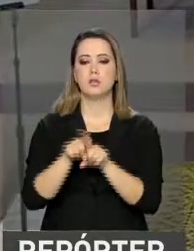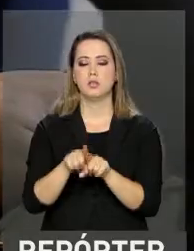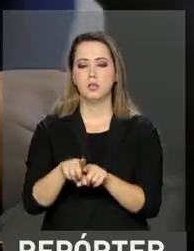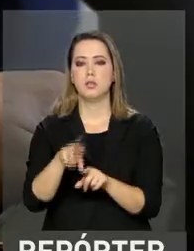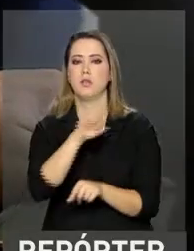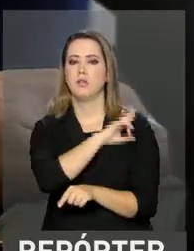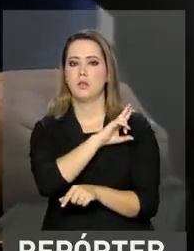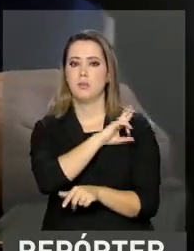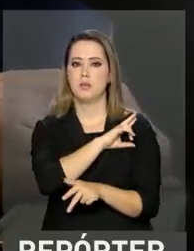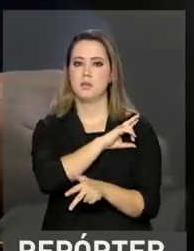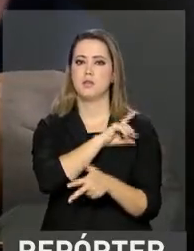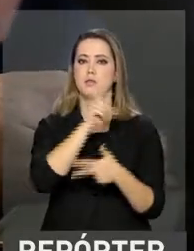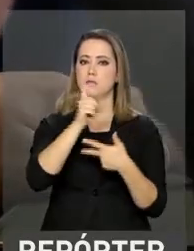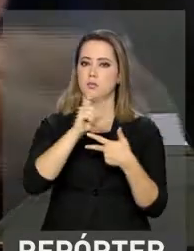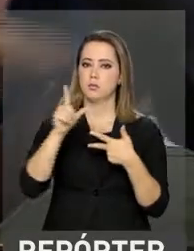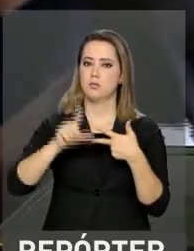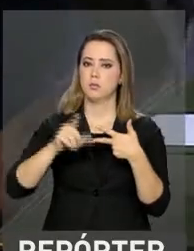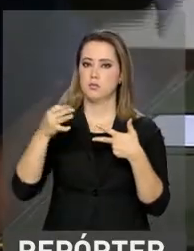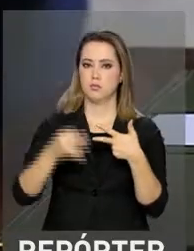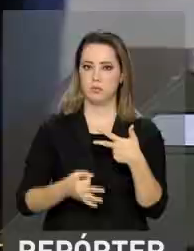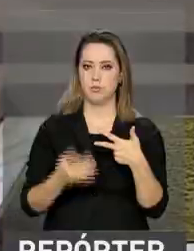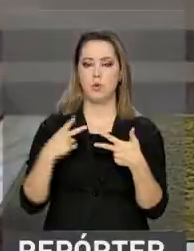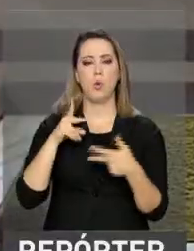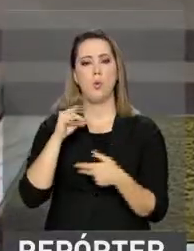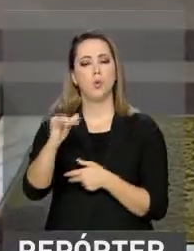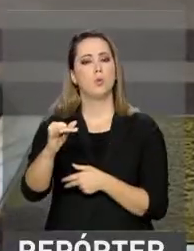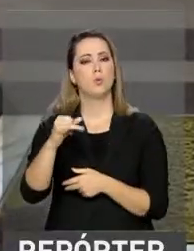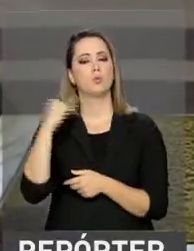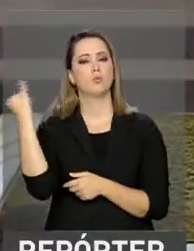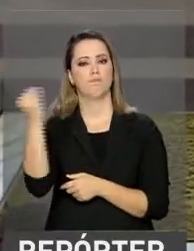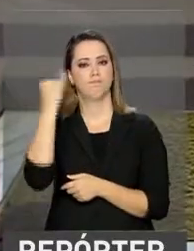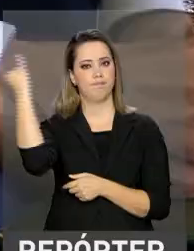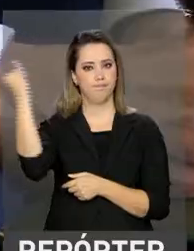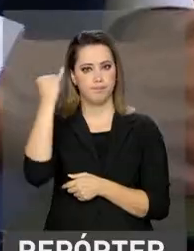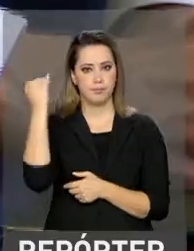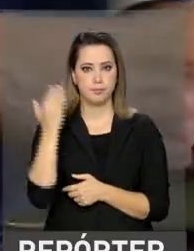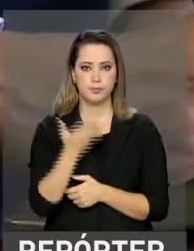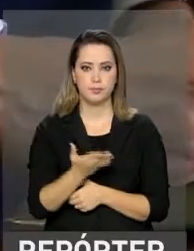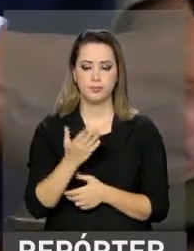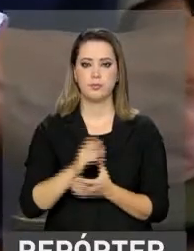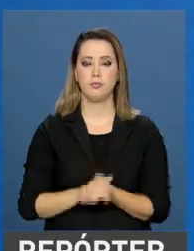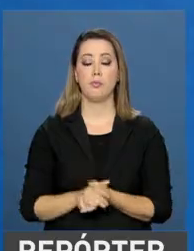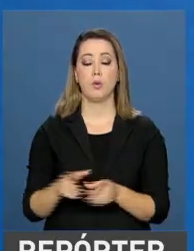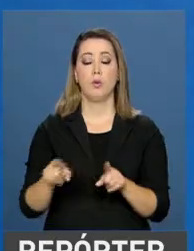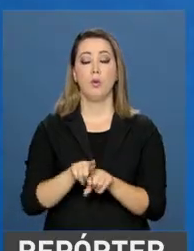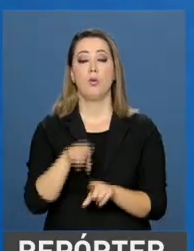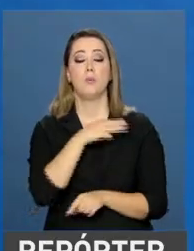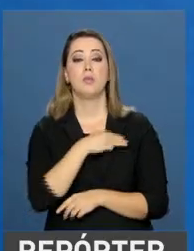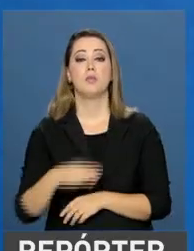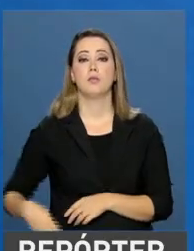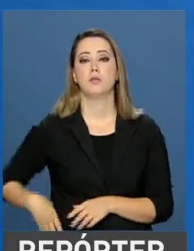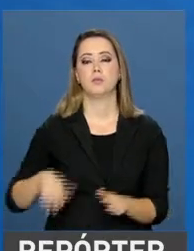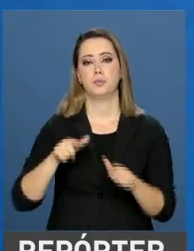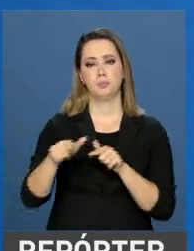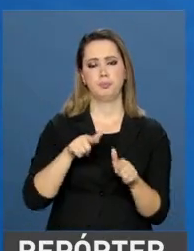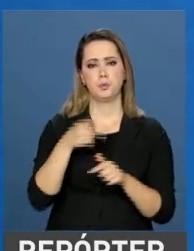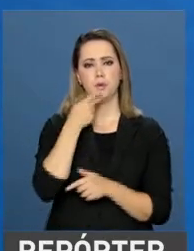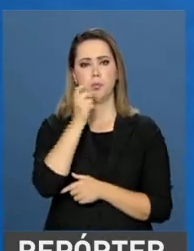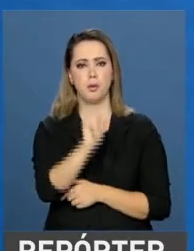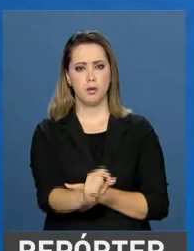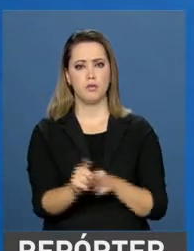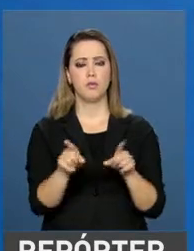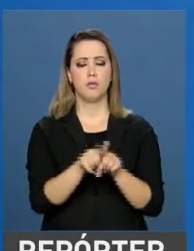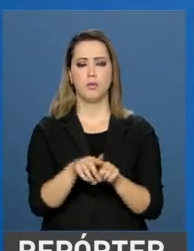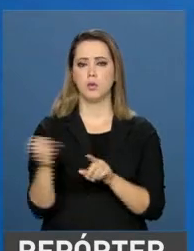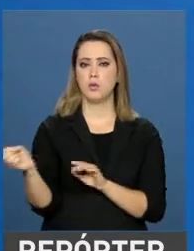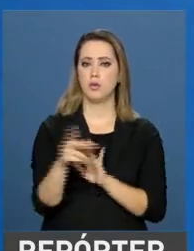dos três poderes num dia classificado por todos como histórico o ministro do trabalho afirmou que a nova legislação foi